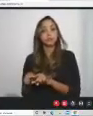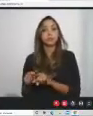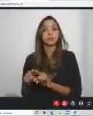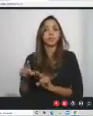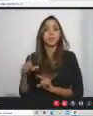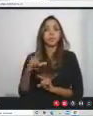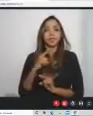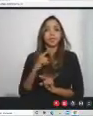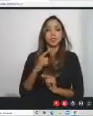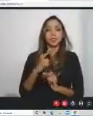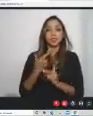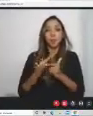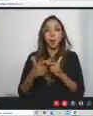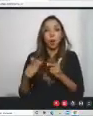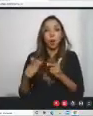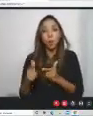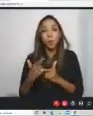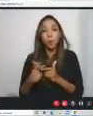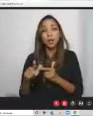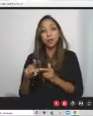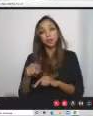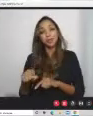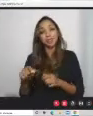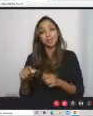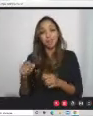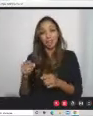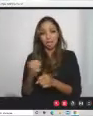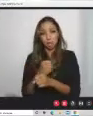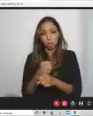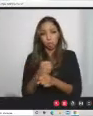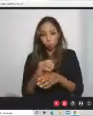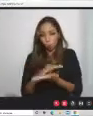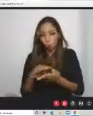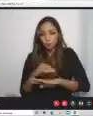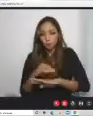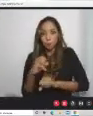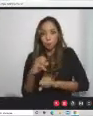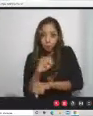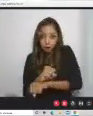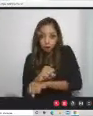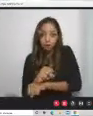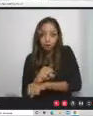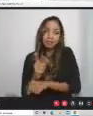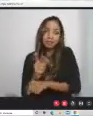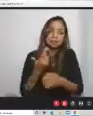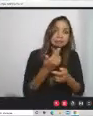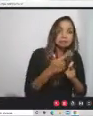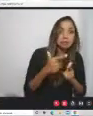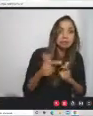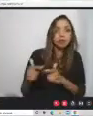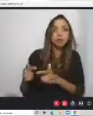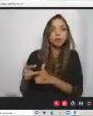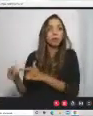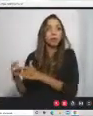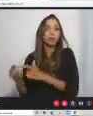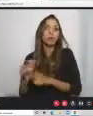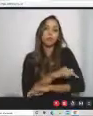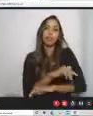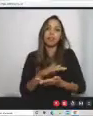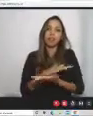sendo ocasionados por essa paralisação e da forma que algumas partes da via se encontram.